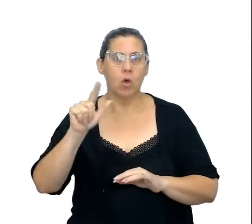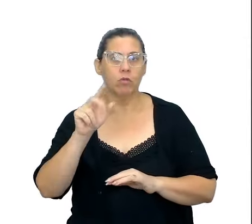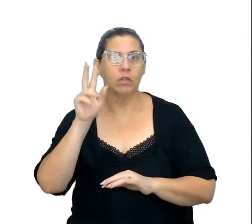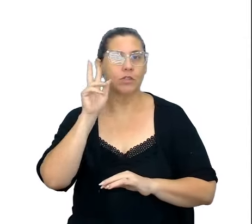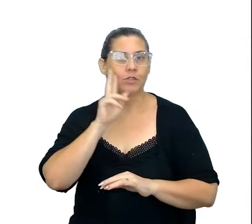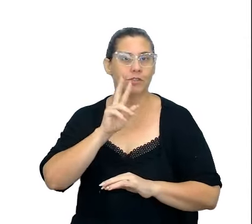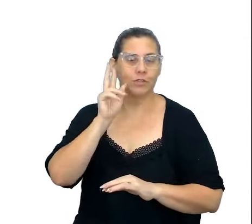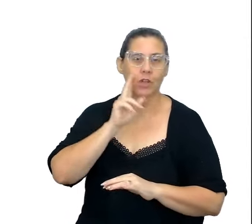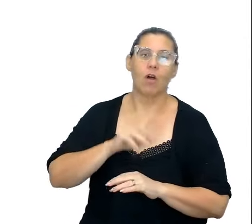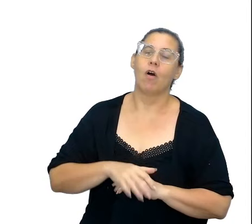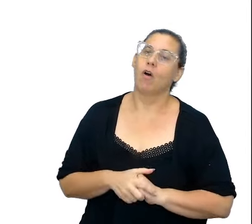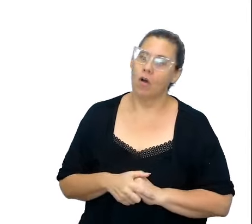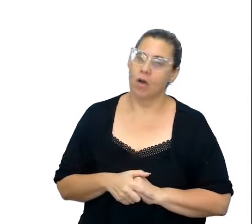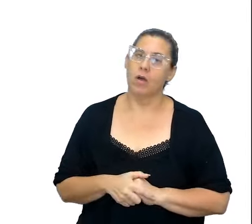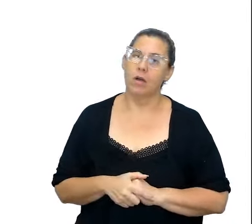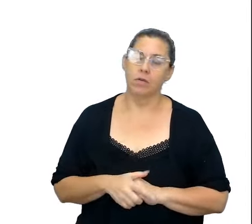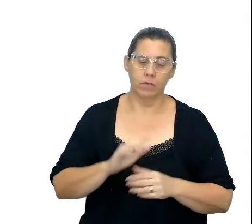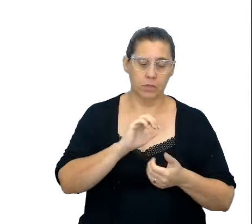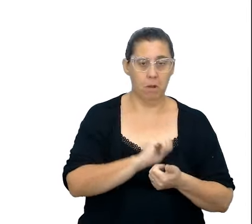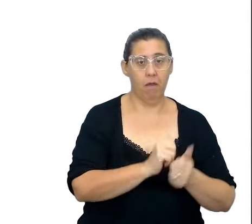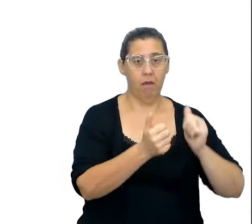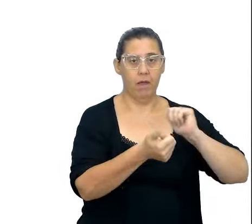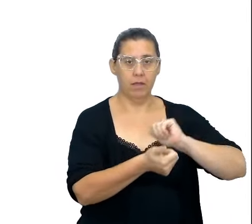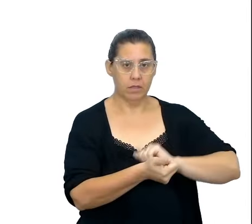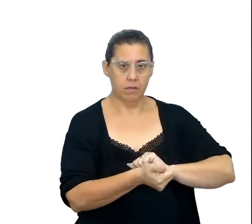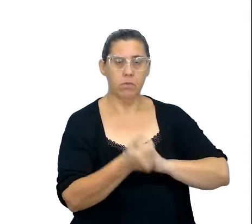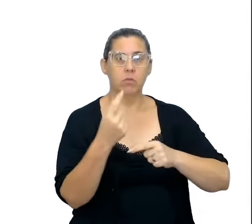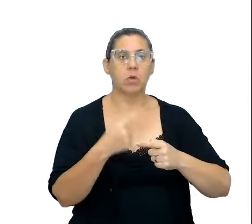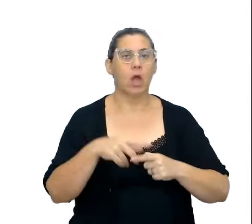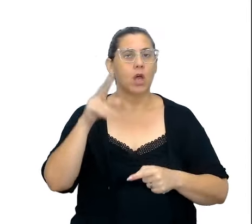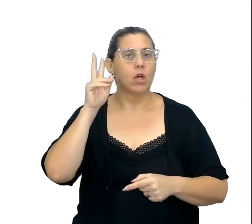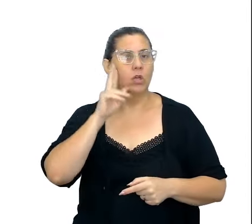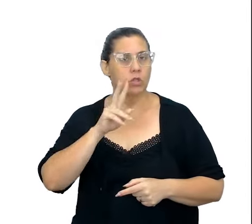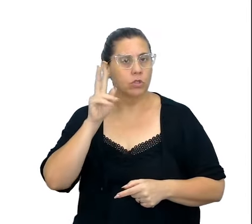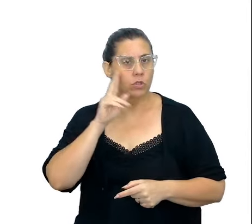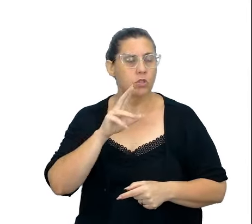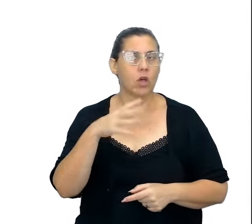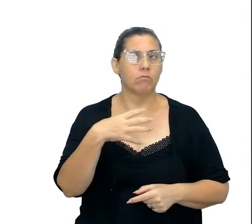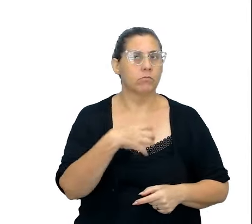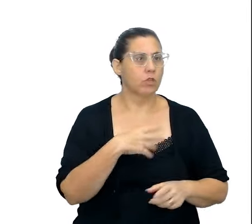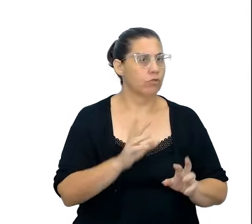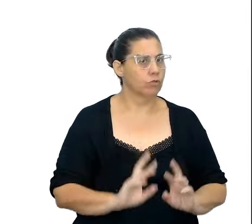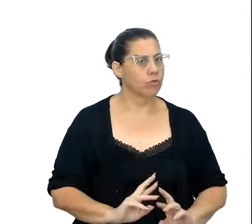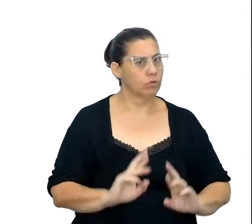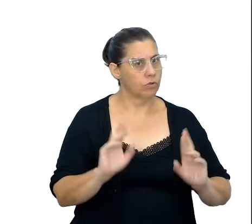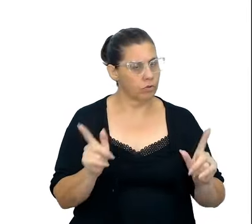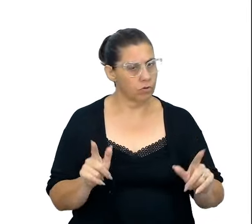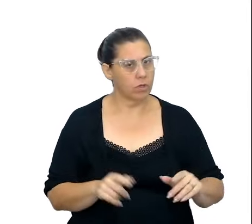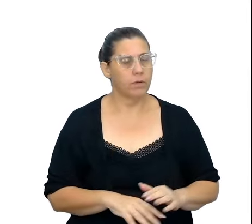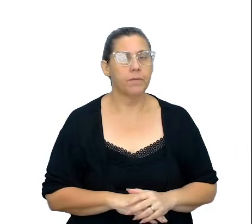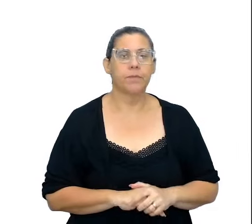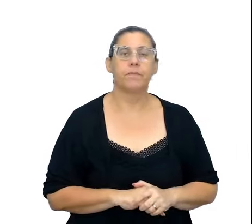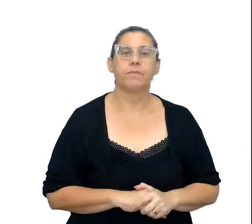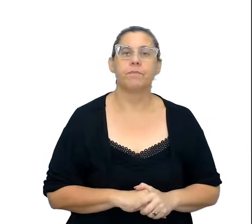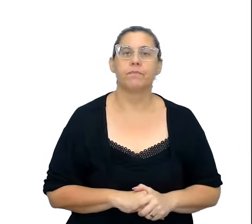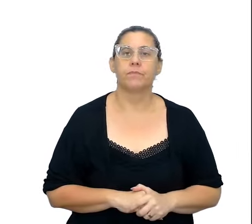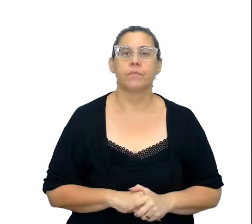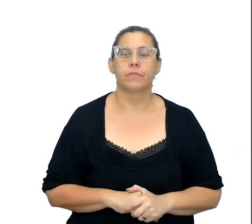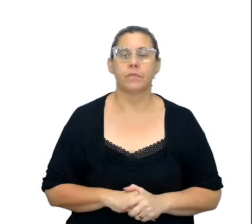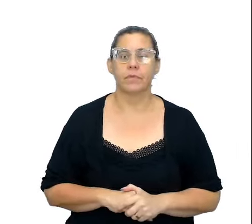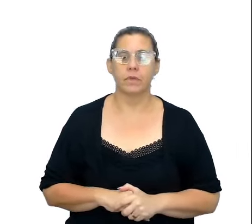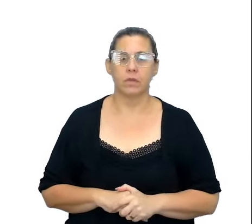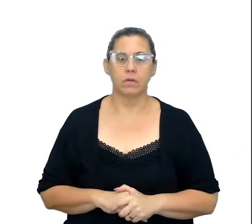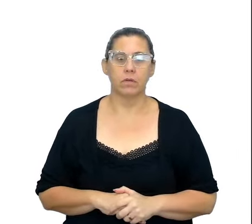história, fazendo uma adaptação naquela história que ele tenha melhor preferência, que ele tenha gostado mais, né, após a